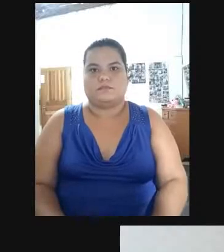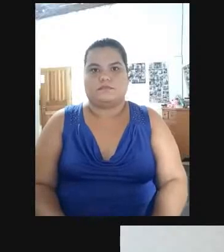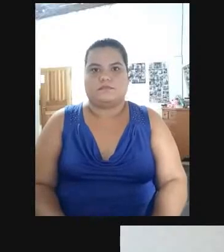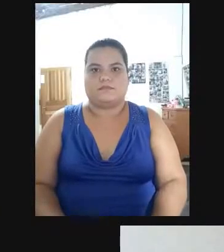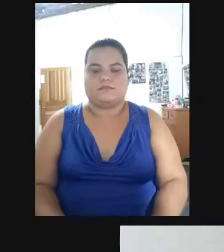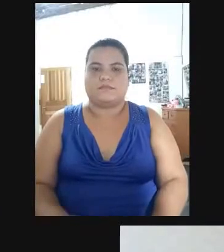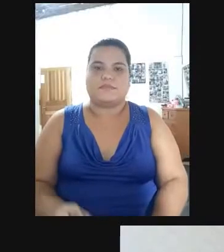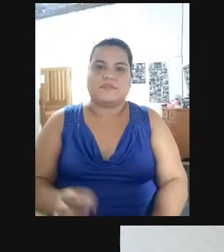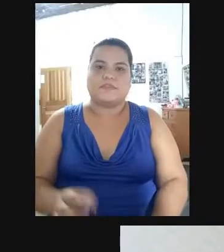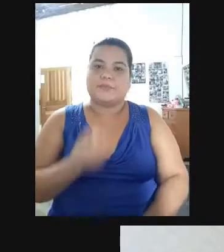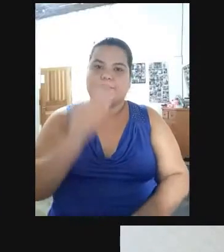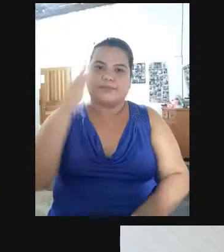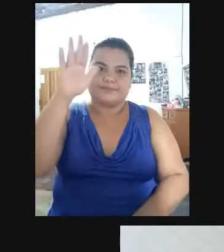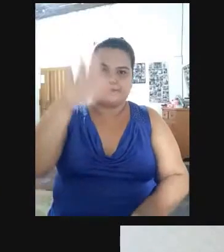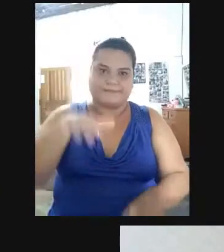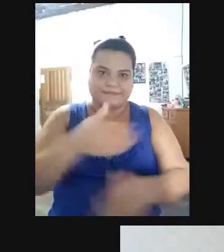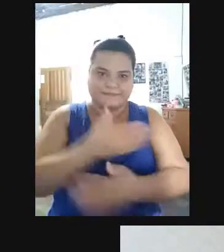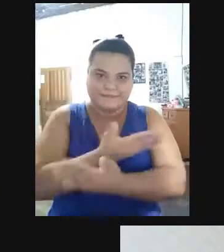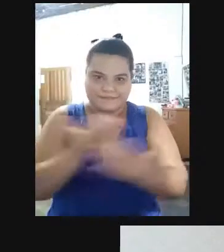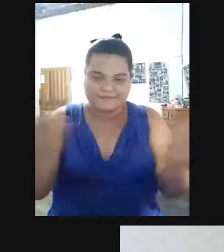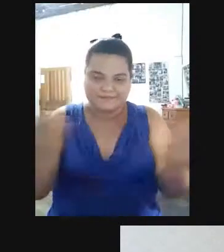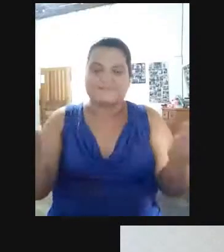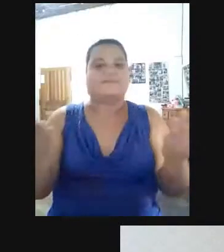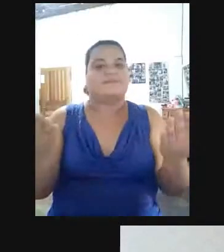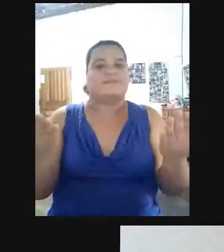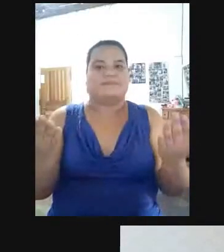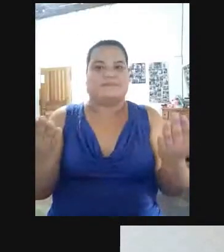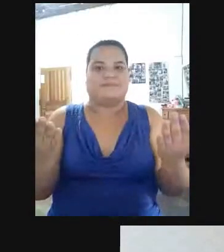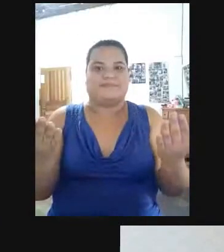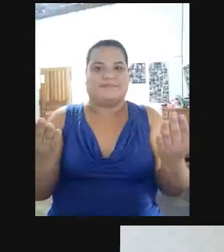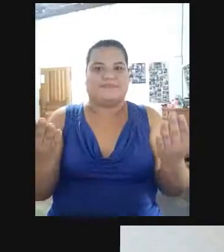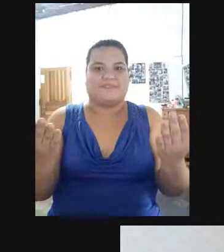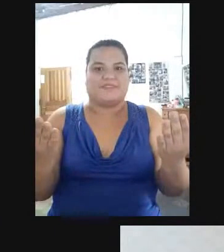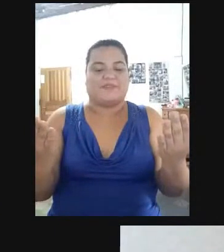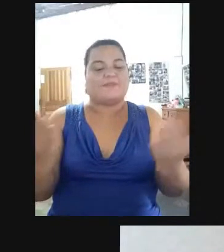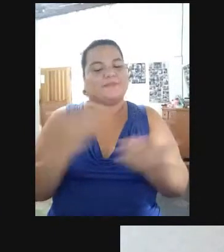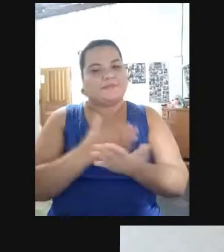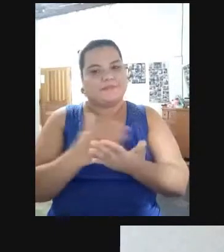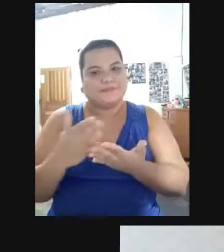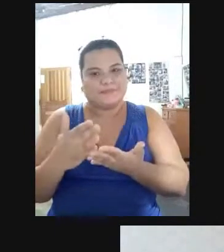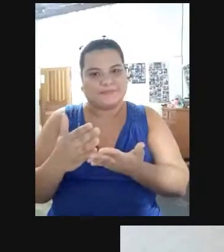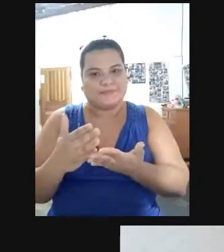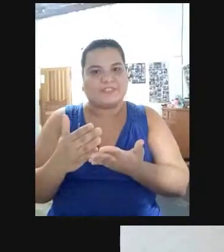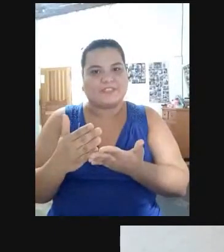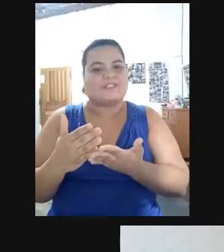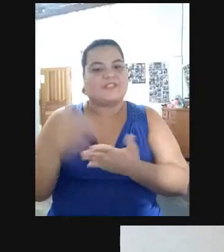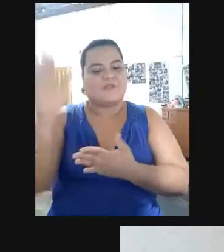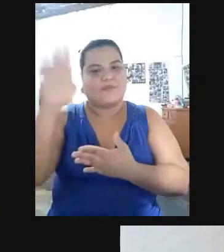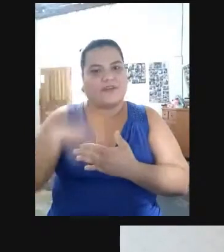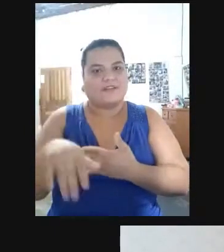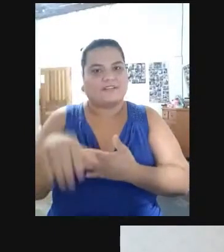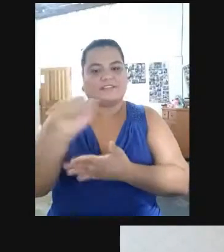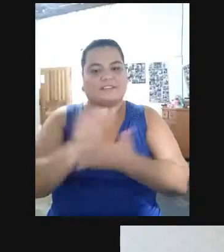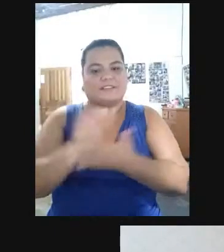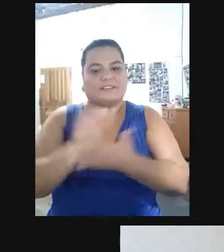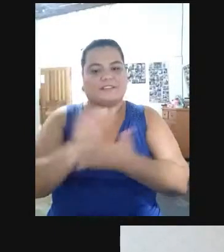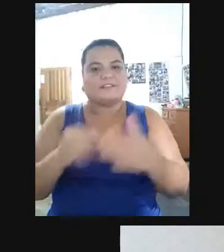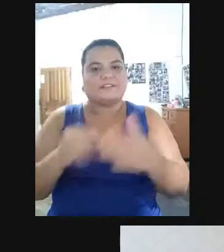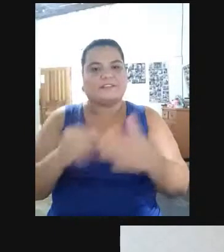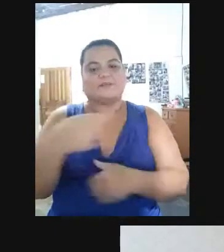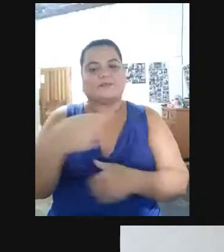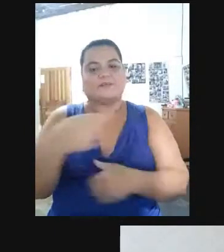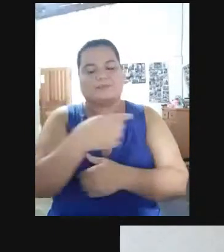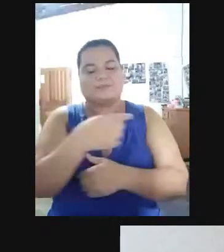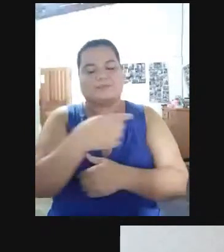Boa tarde a todos e a todas. Estamos dando início a mais uma tarde de atividade da segunda semana acadêmica de